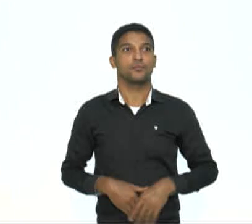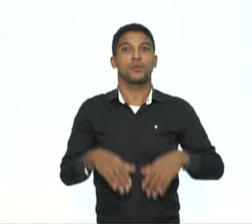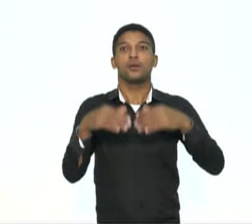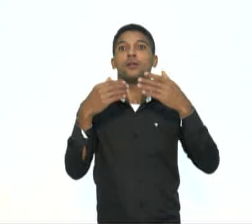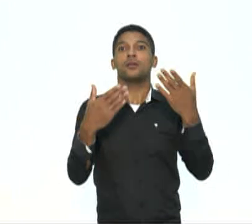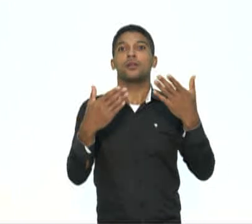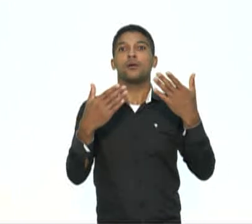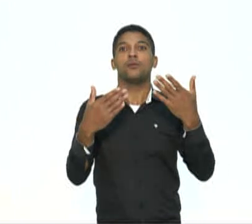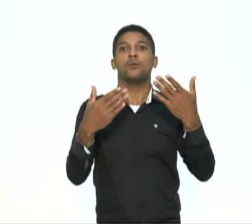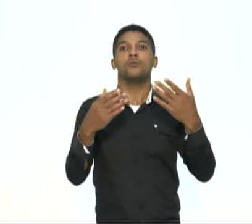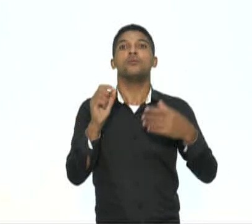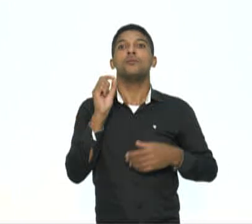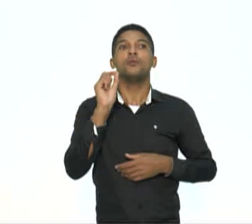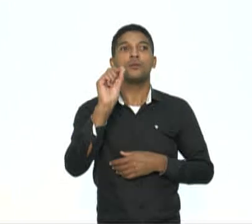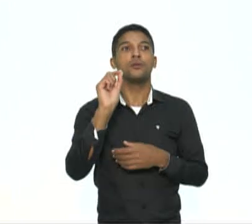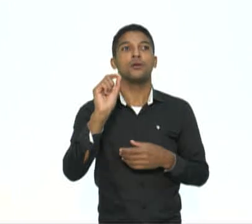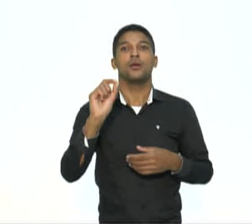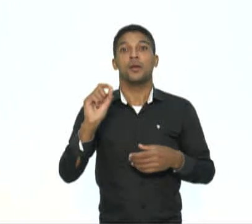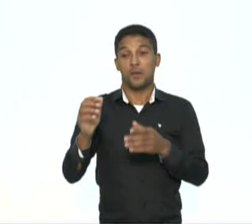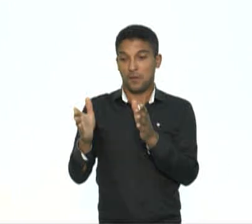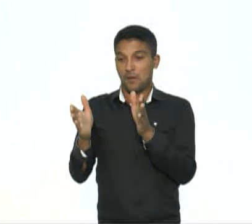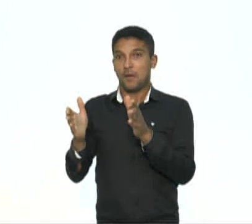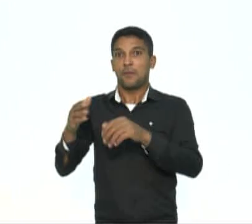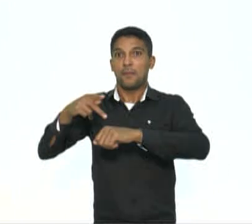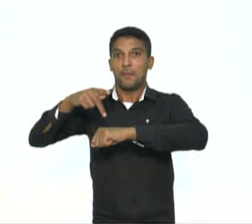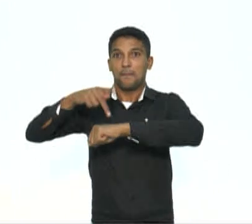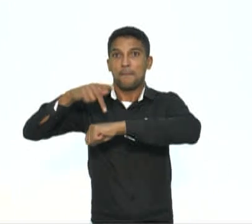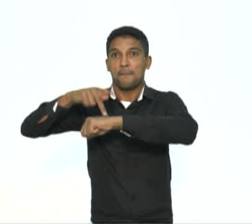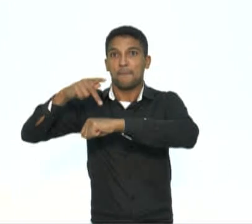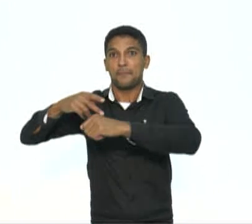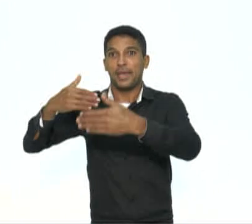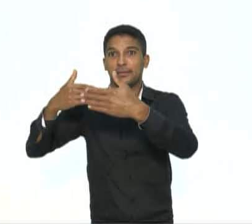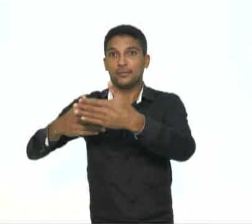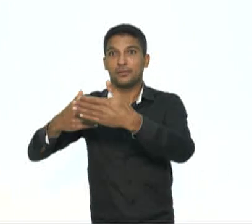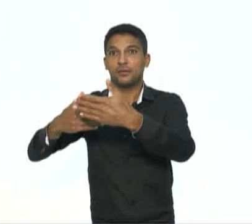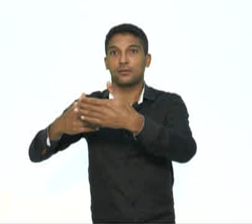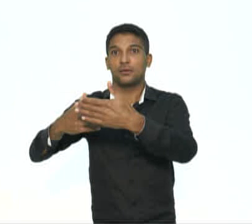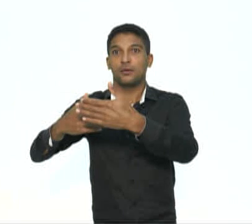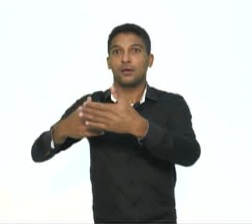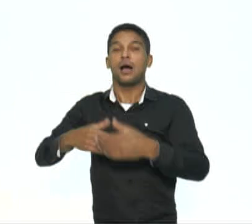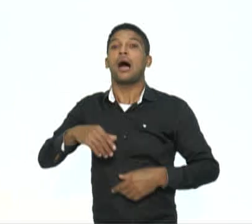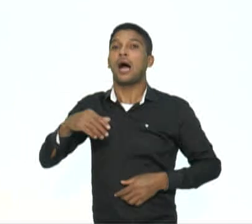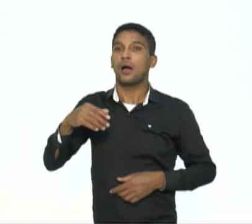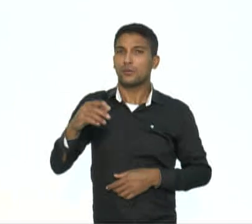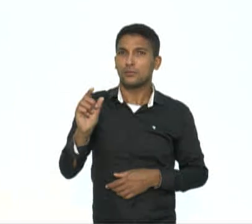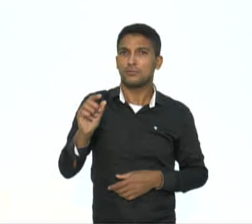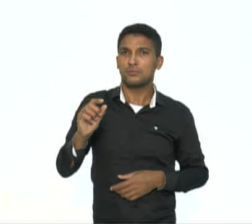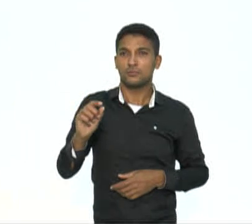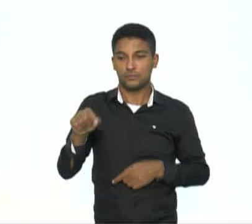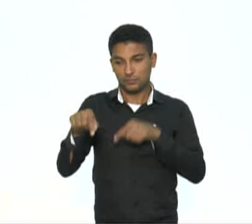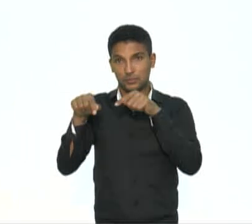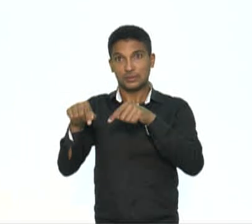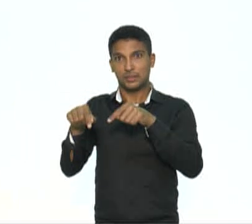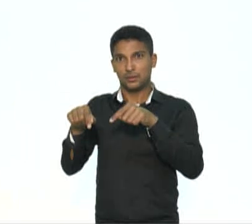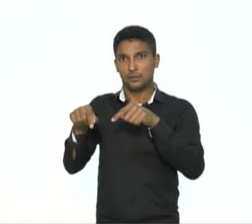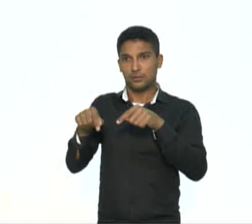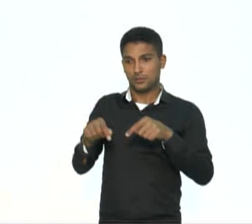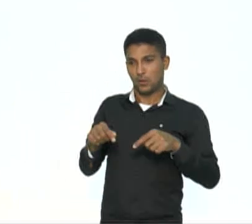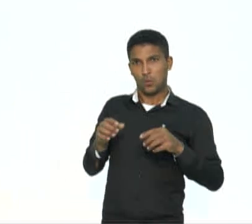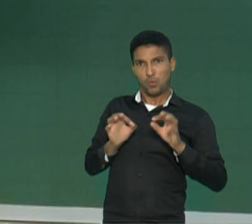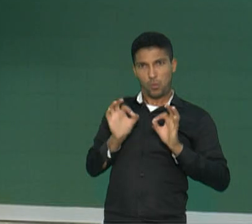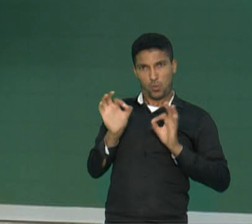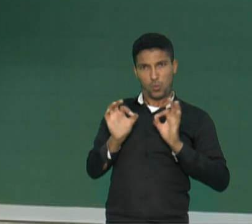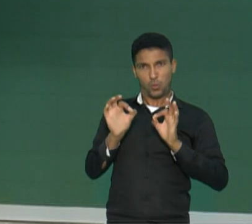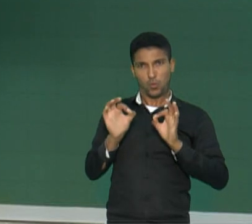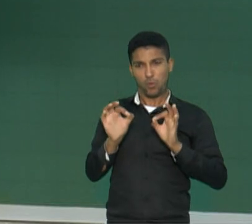tecnológica para economizar a pedra e utilizar ao mesmo tempo conseguir construir uma igreja maior foi a criação de um novo arco